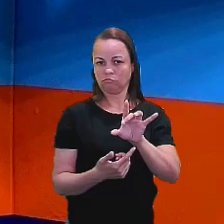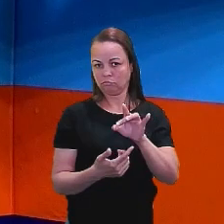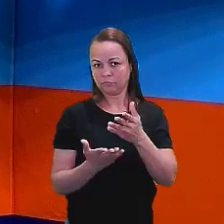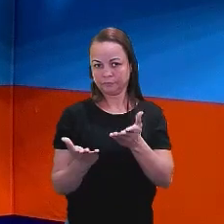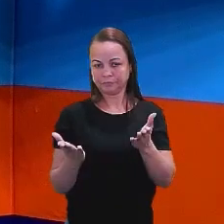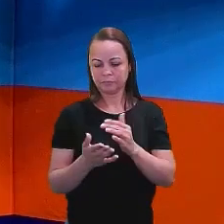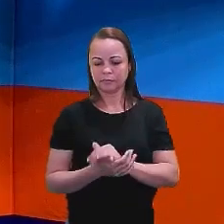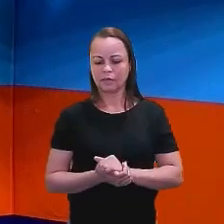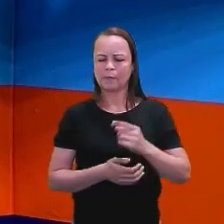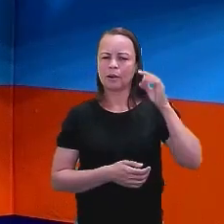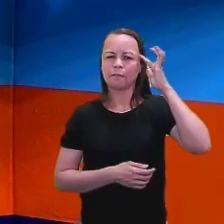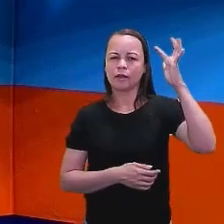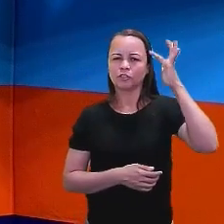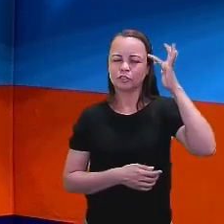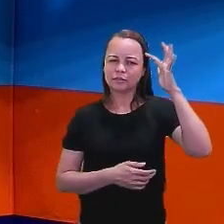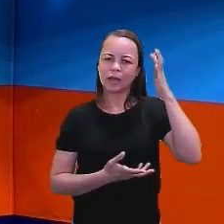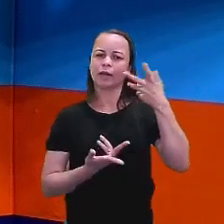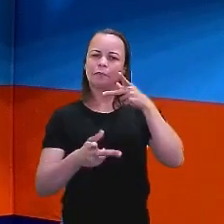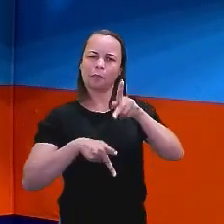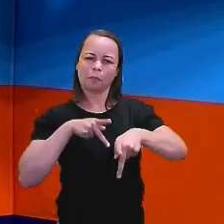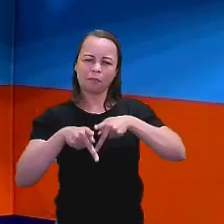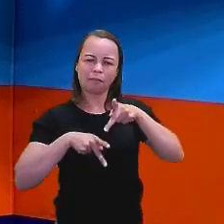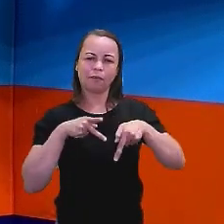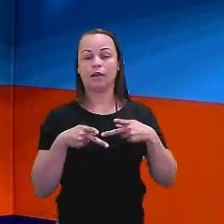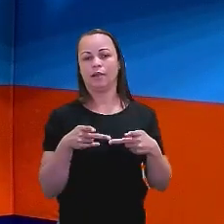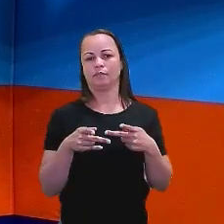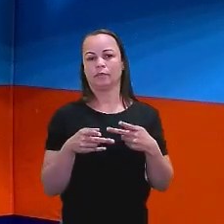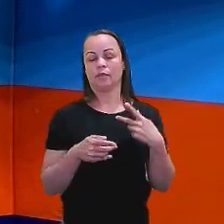representações para o imaginário popular, elas